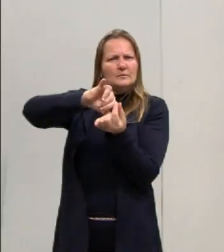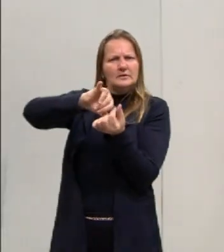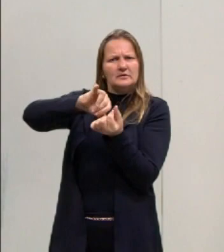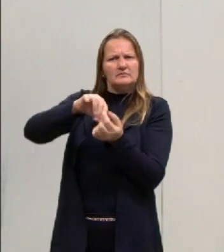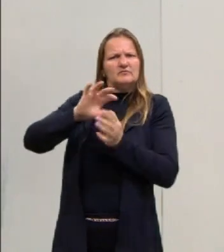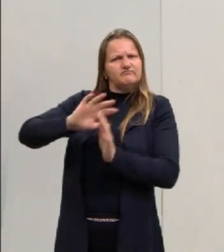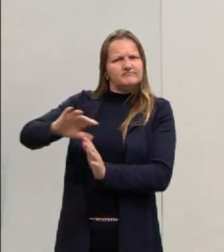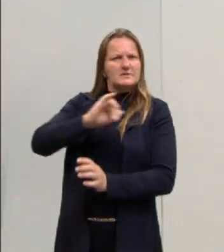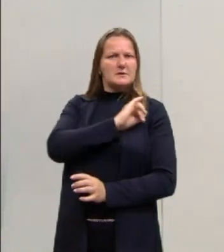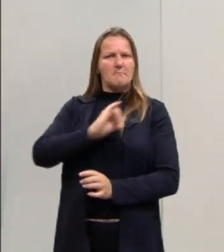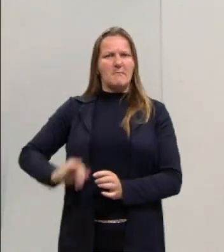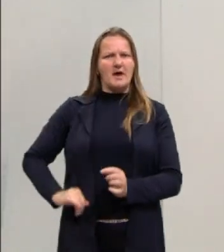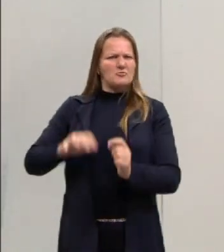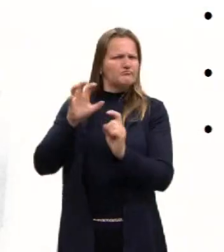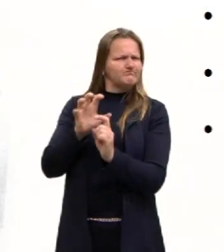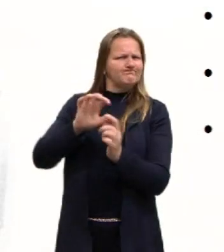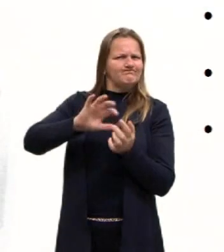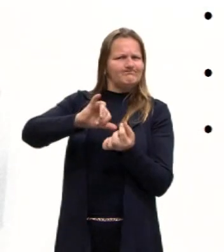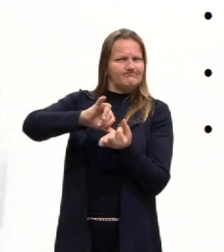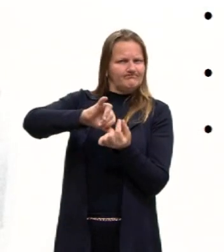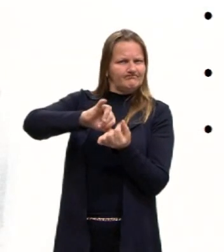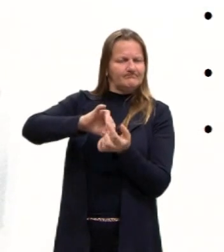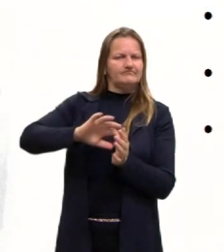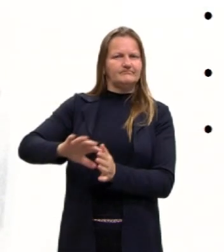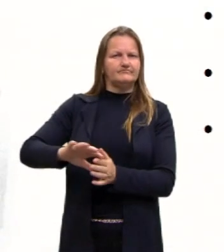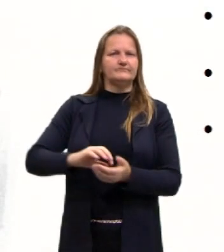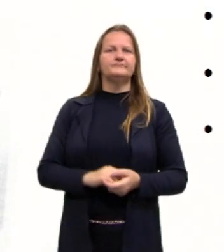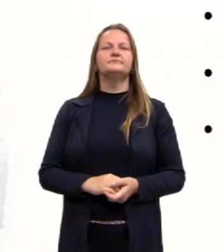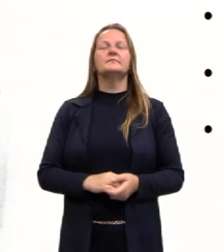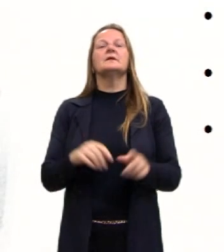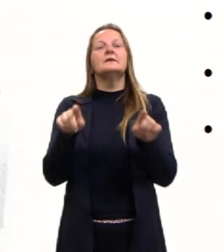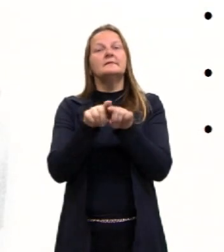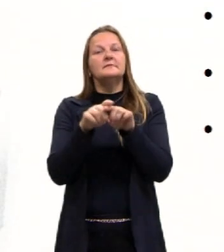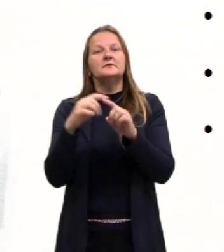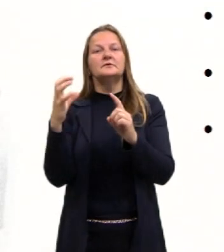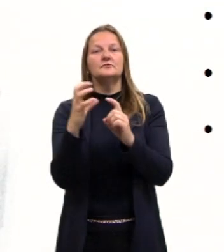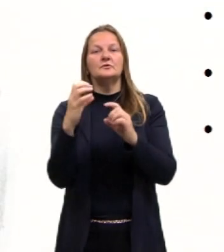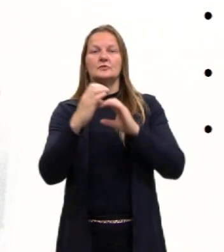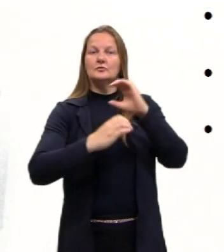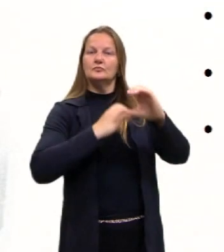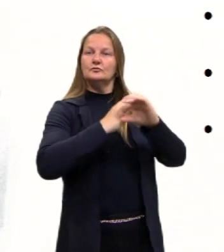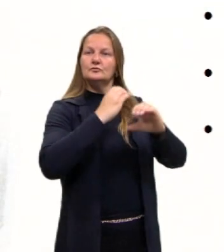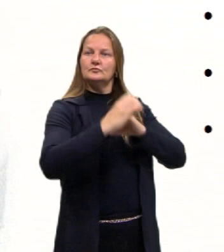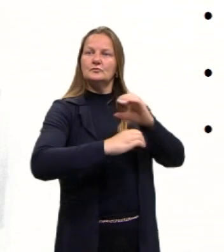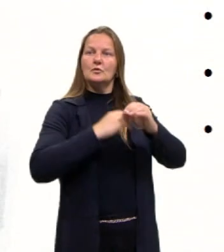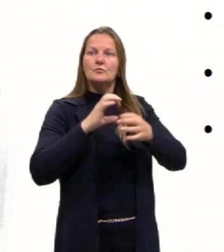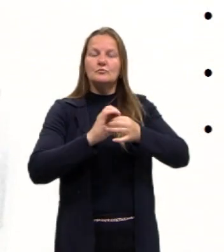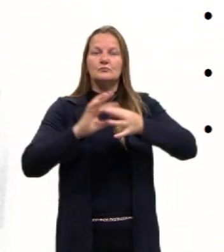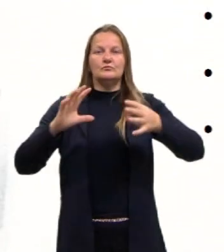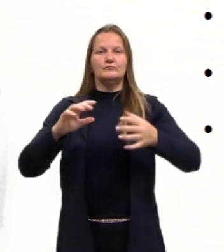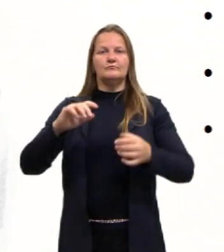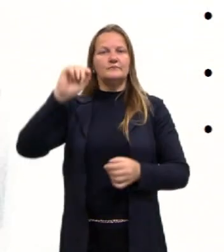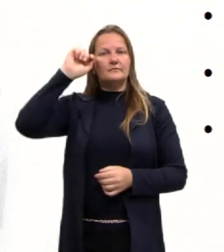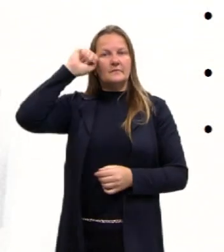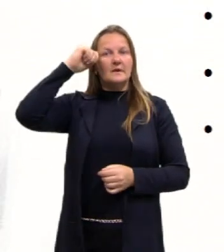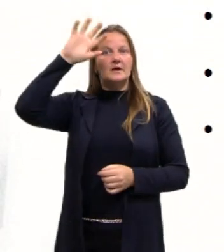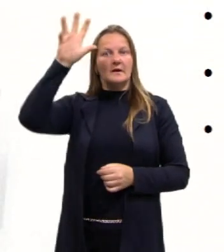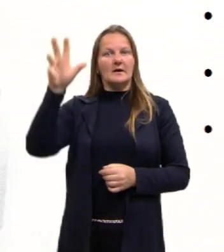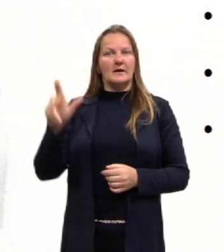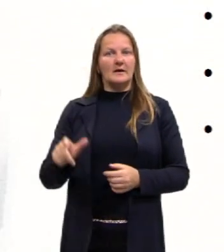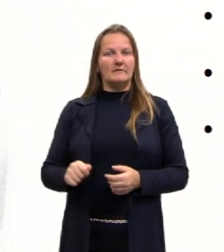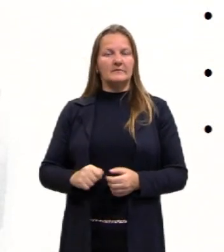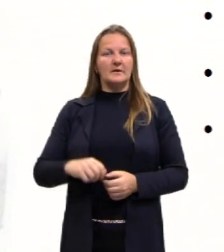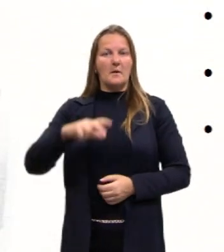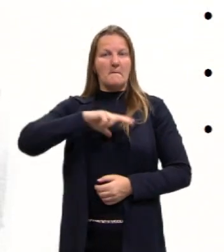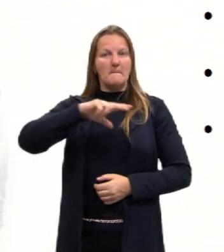anti imperialista uma questão aí que também vai influenciar esse ciclo de libertação africana é na questão de